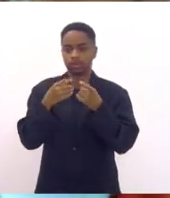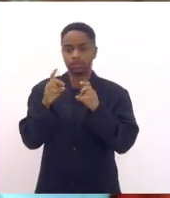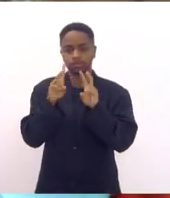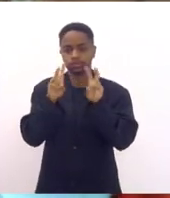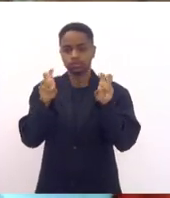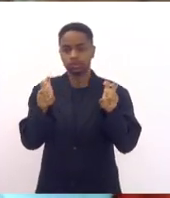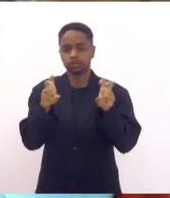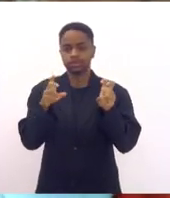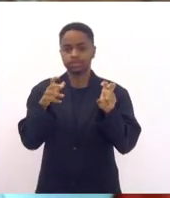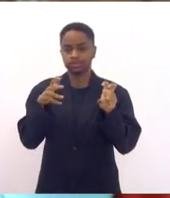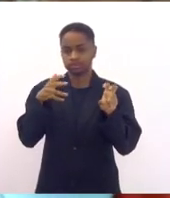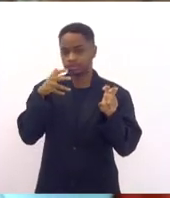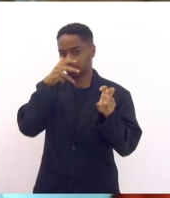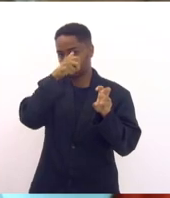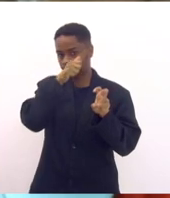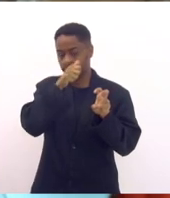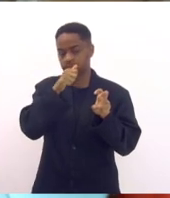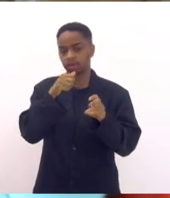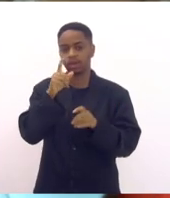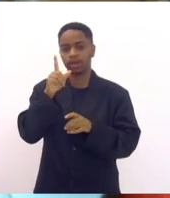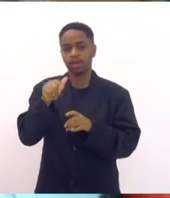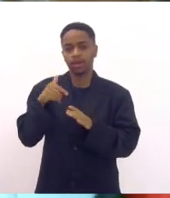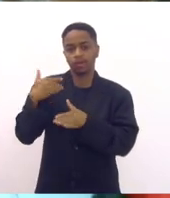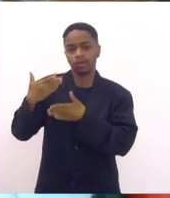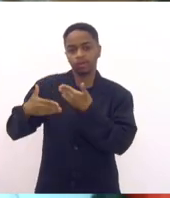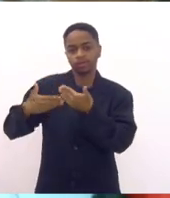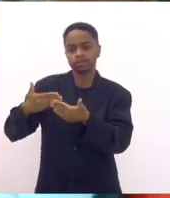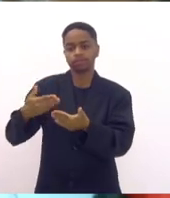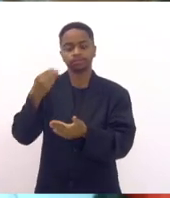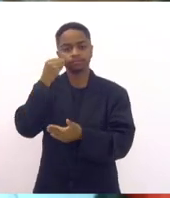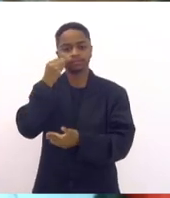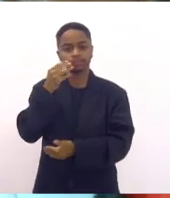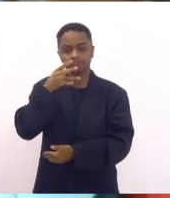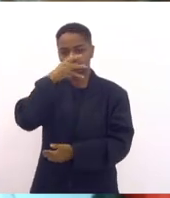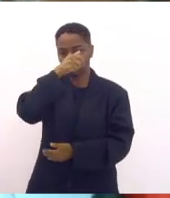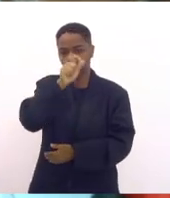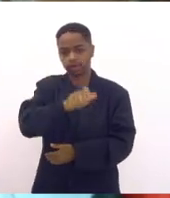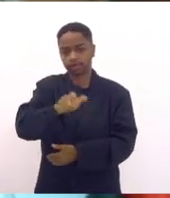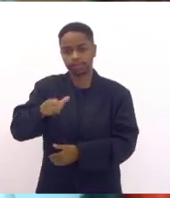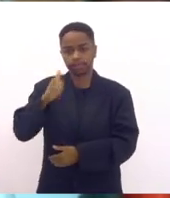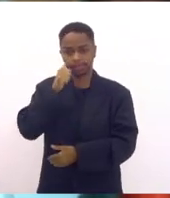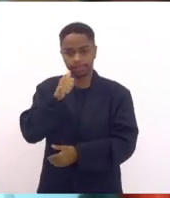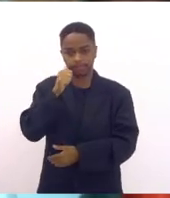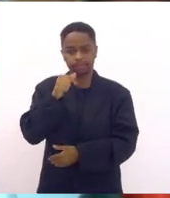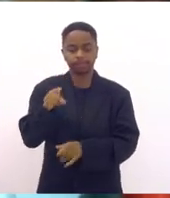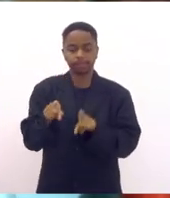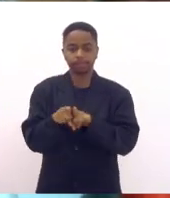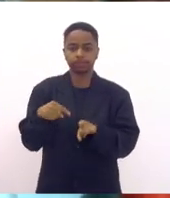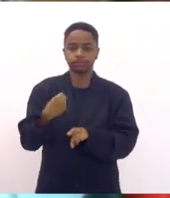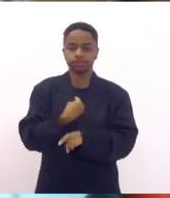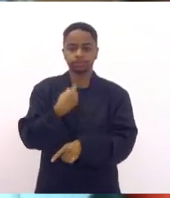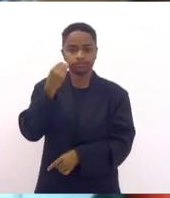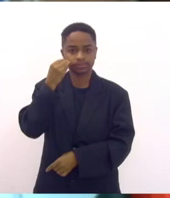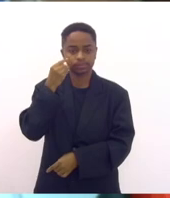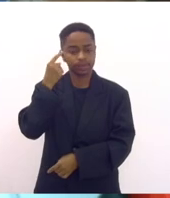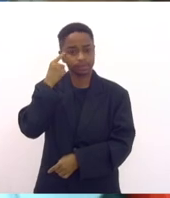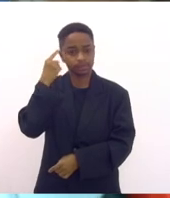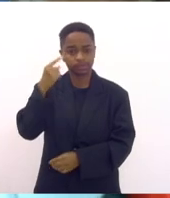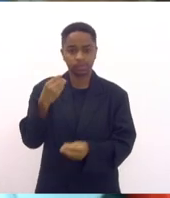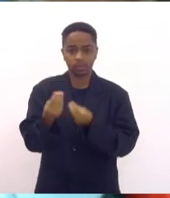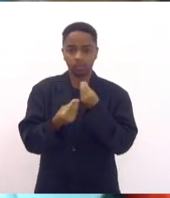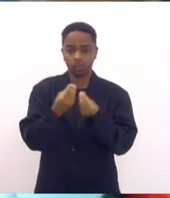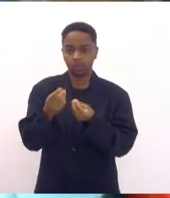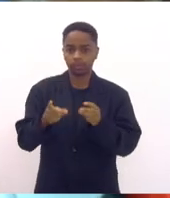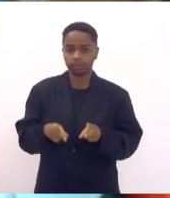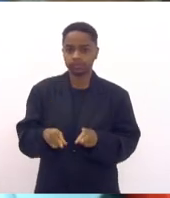levando que é de fato um processo de salvação para essas meninas para que a gente possa também pensar em como manter